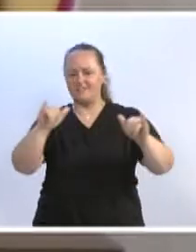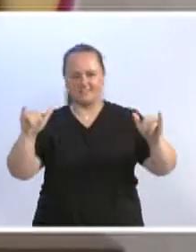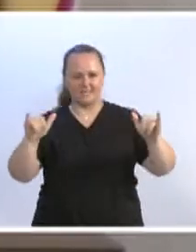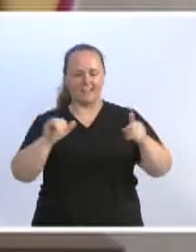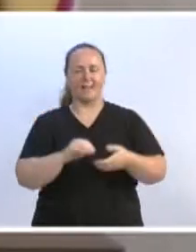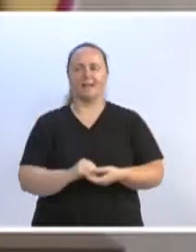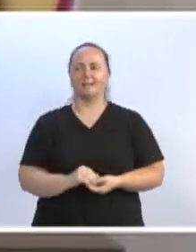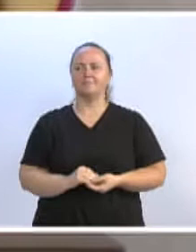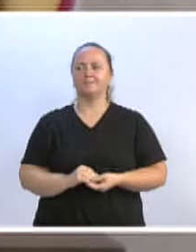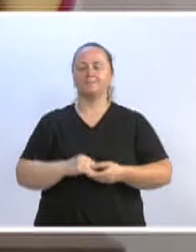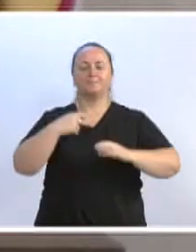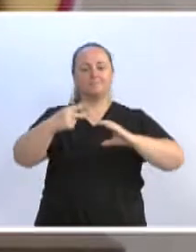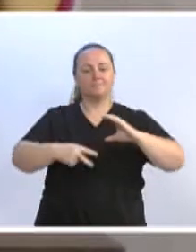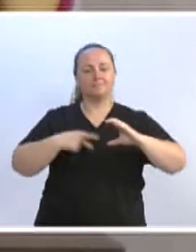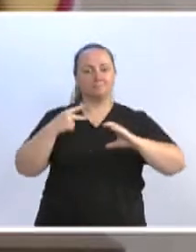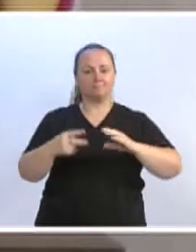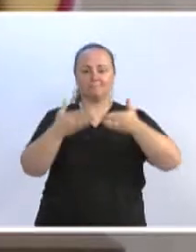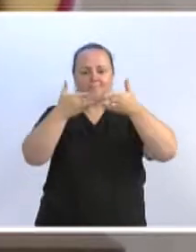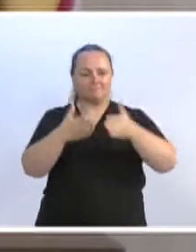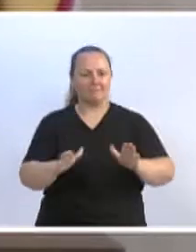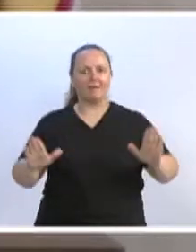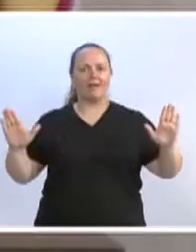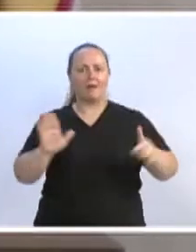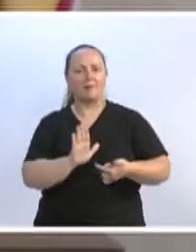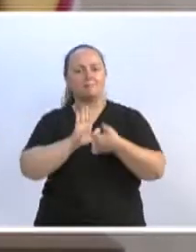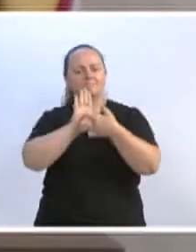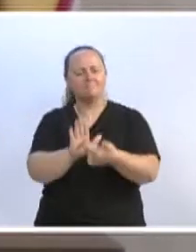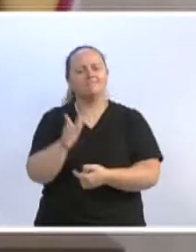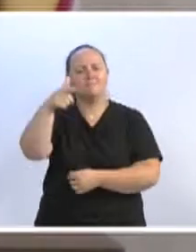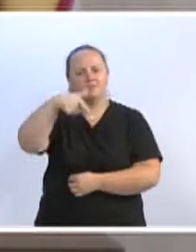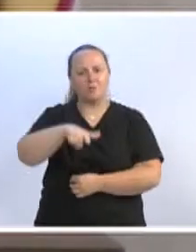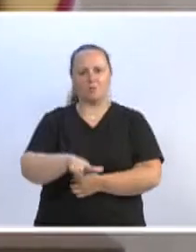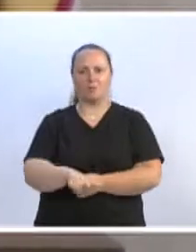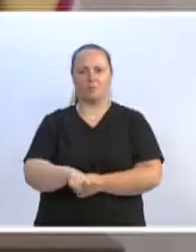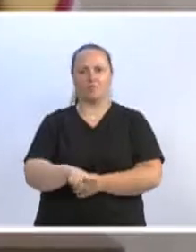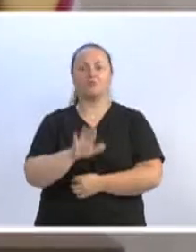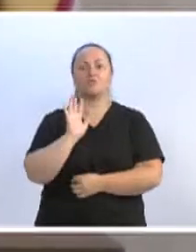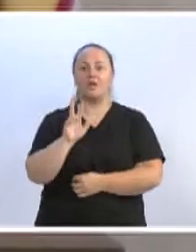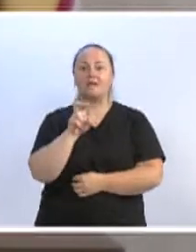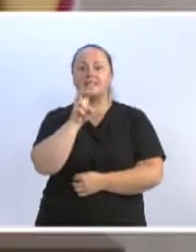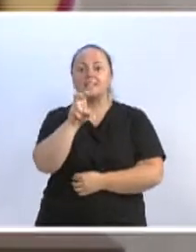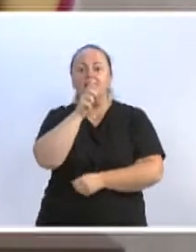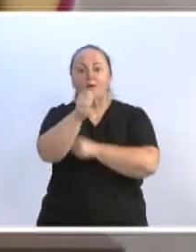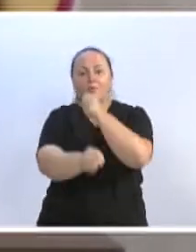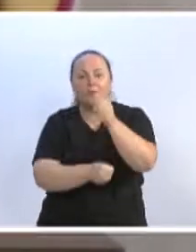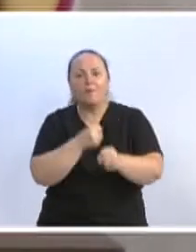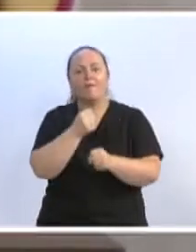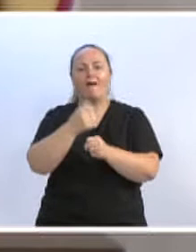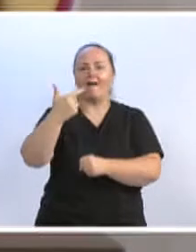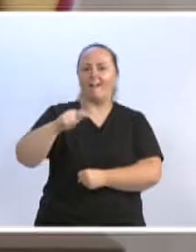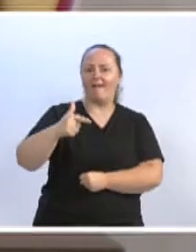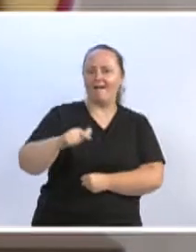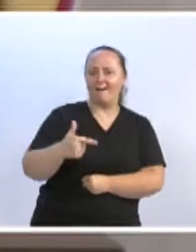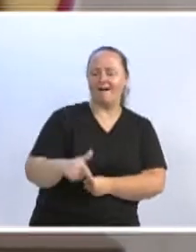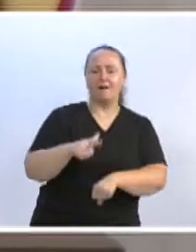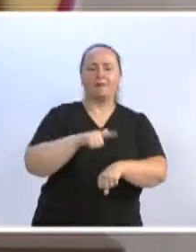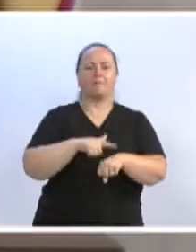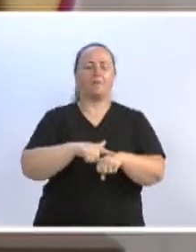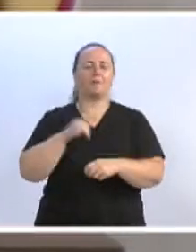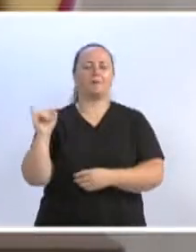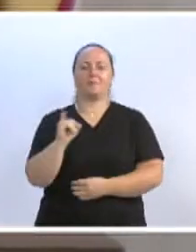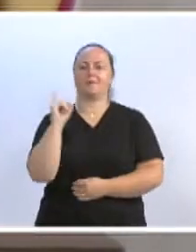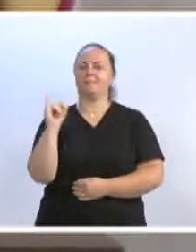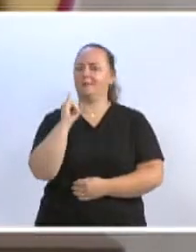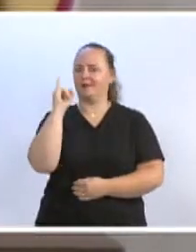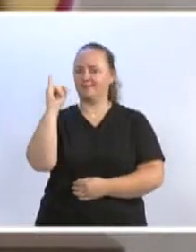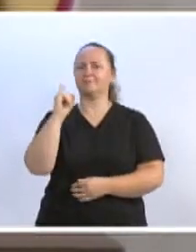O Parlamento Municipal abrindo espaço, mais uma vez, pelo 5º ano consecutivo, para essa solenidade muito importante,